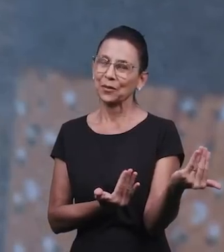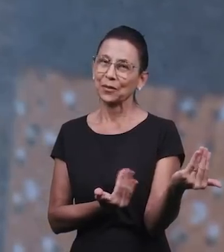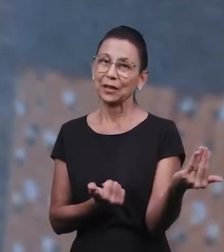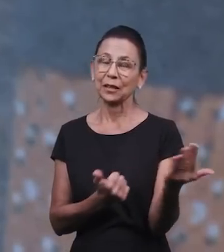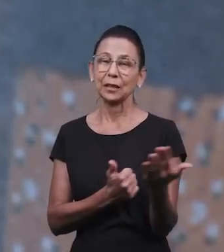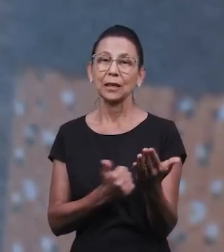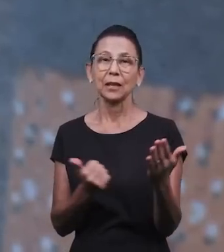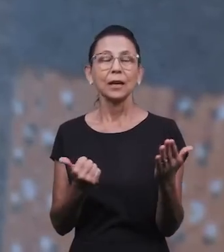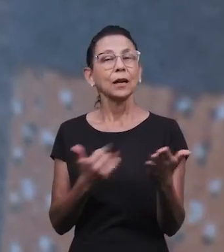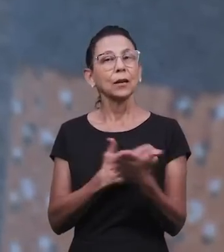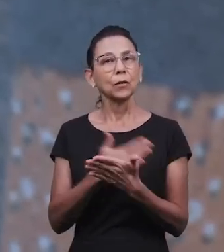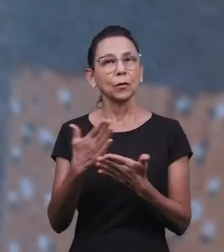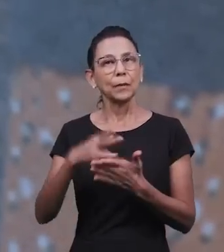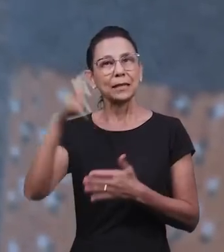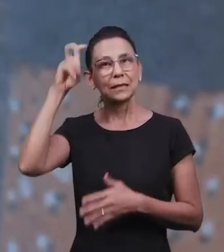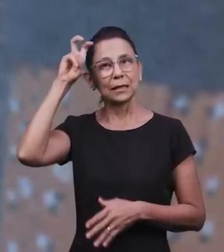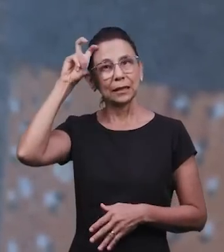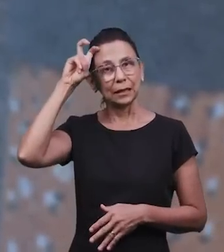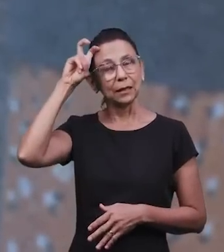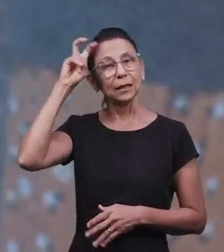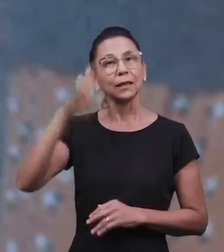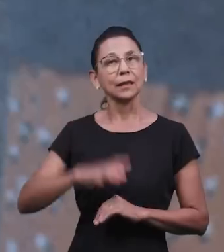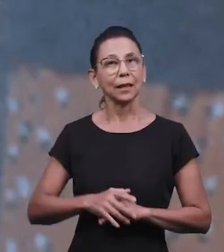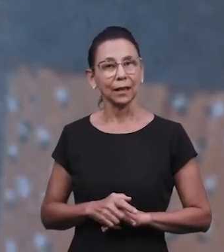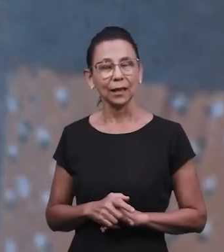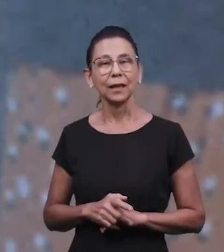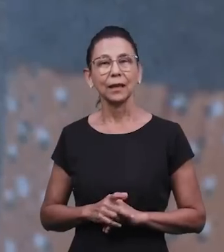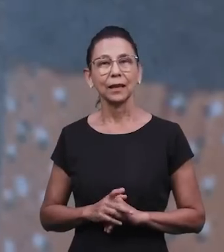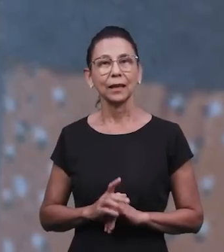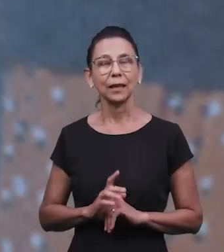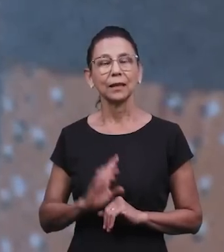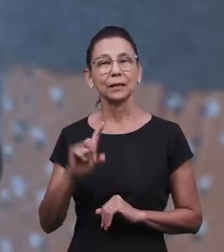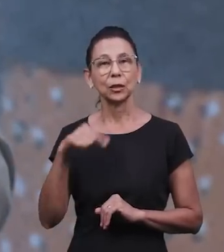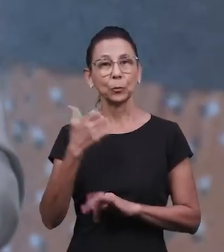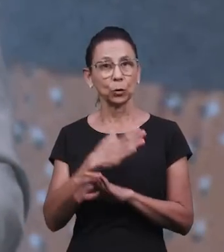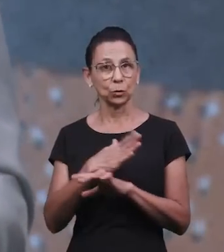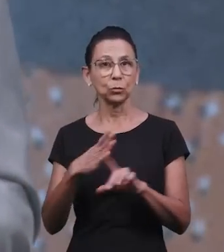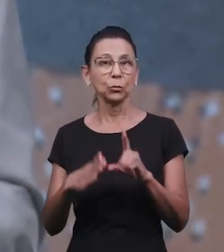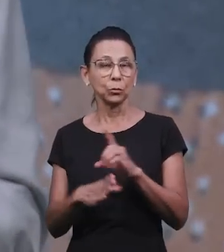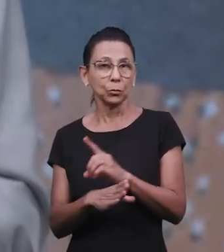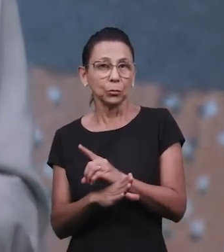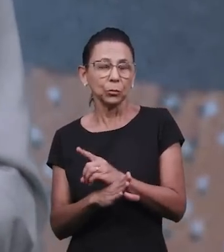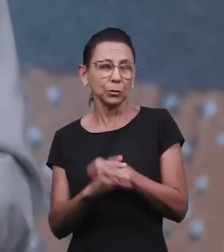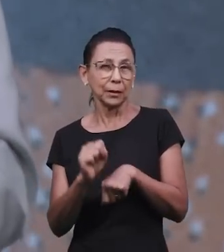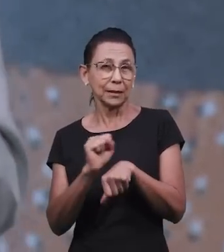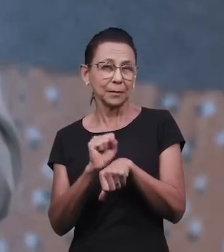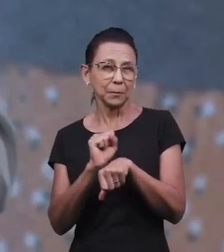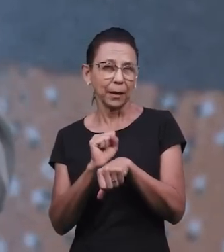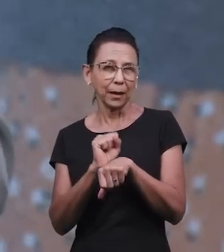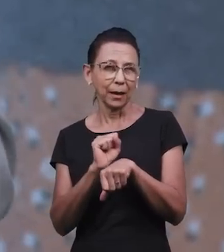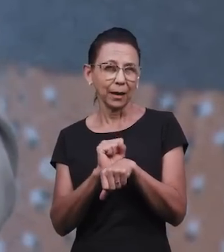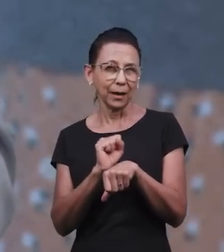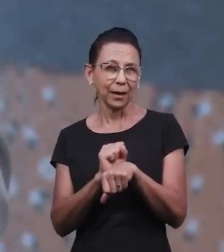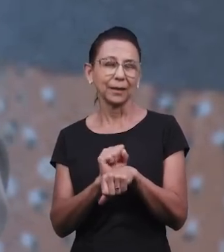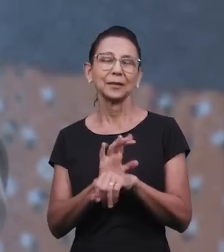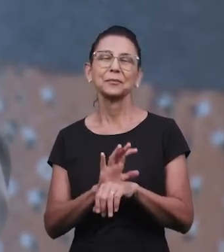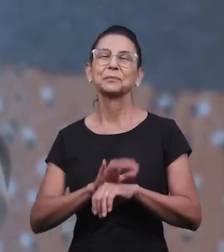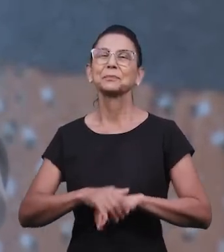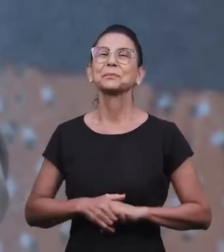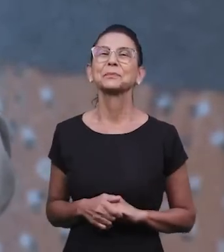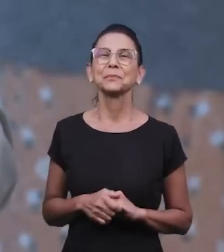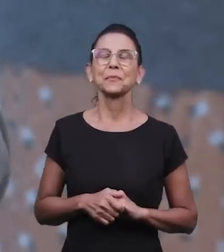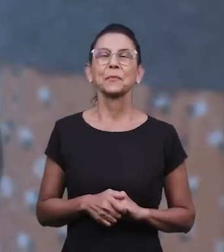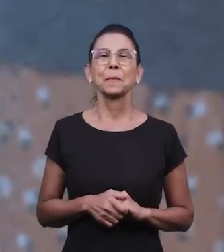toda quinta-feira após o culto e que você já fica esperando porque você sabe que vem coisa boa por aí. Nós temos tido